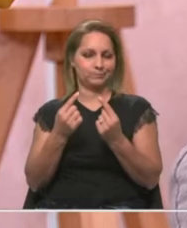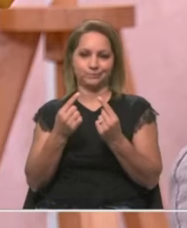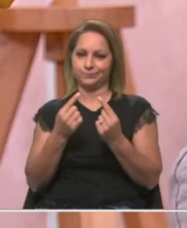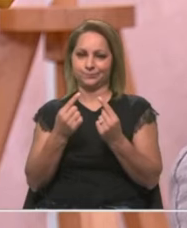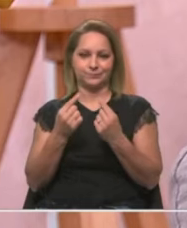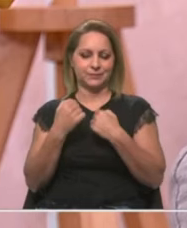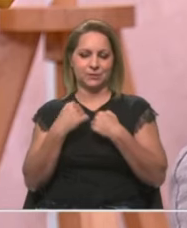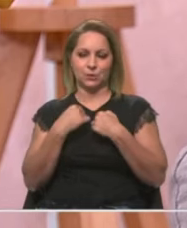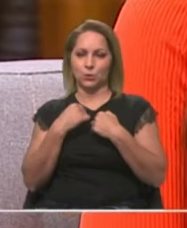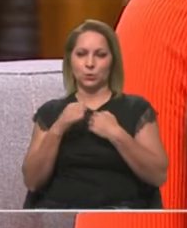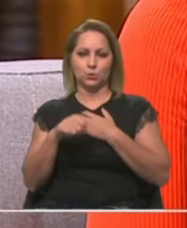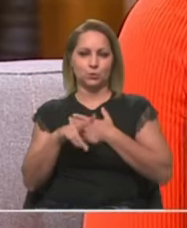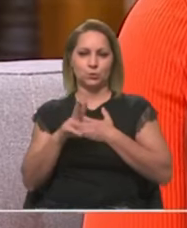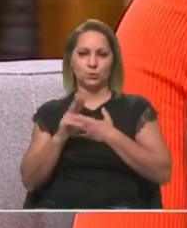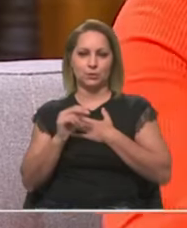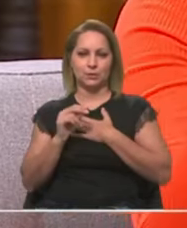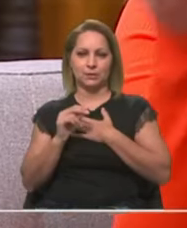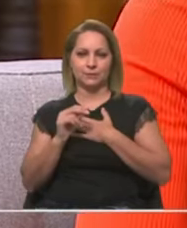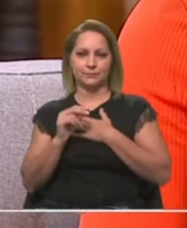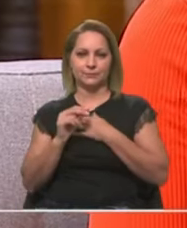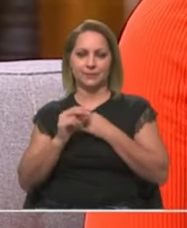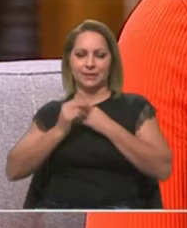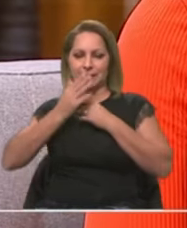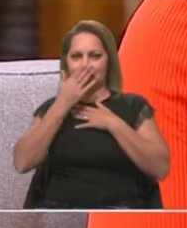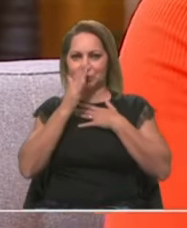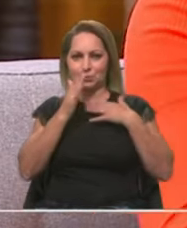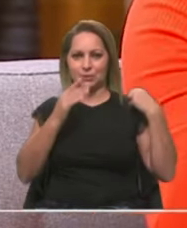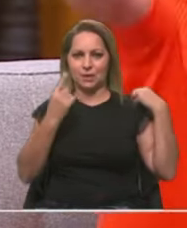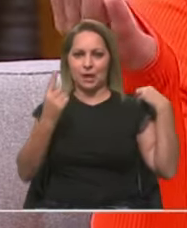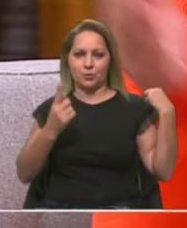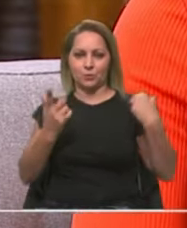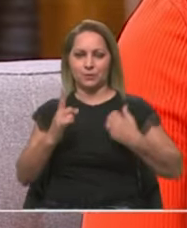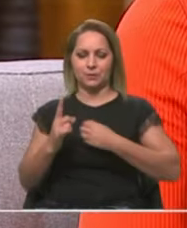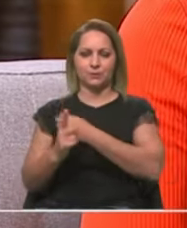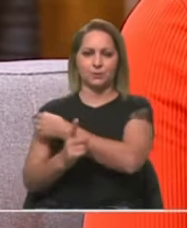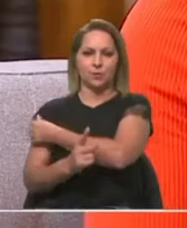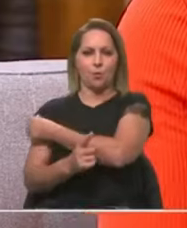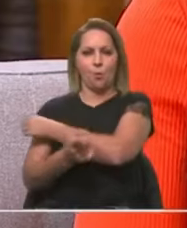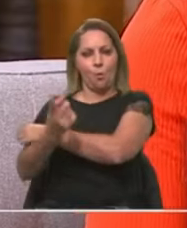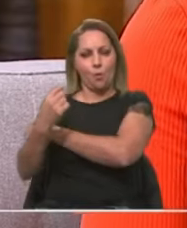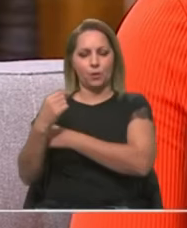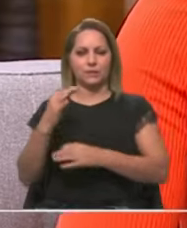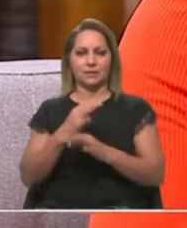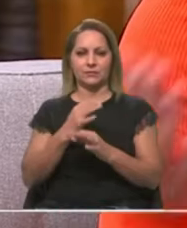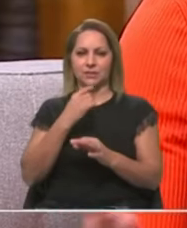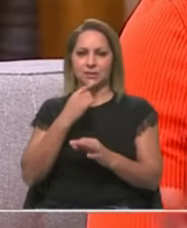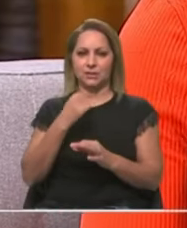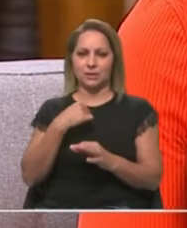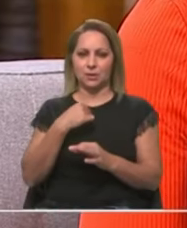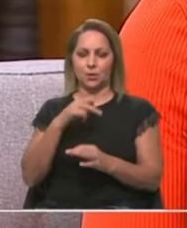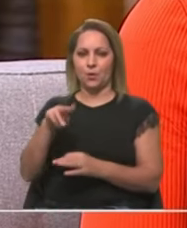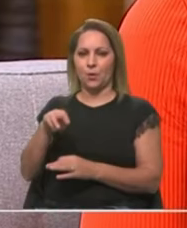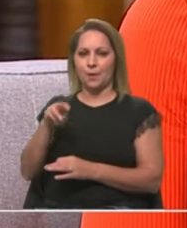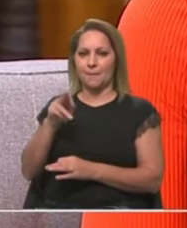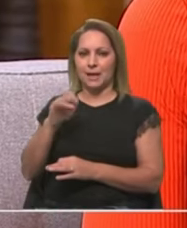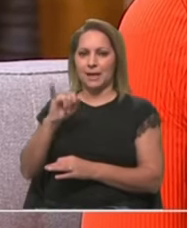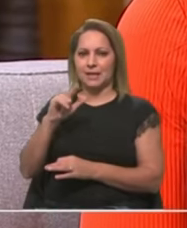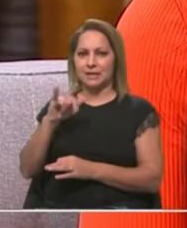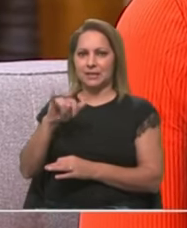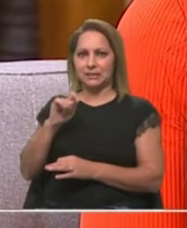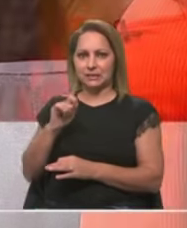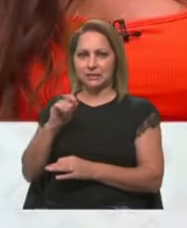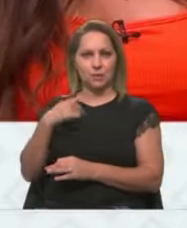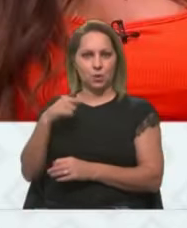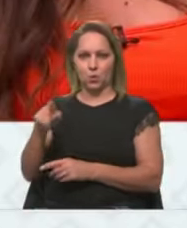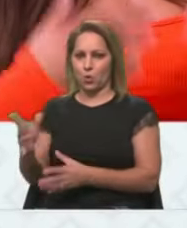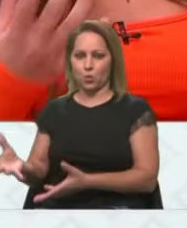eu nunca na vida tinha tido várias atitudes, como foi, já disse ontem na Gala e volto a dizer, foi salvar a Marilyn. Se